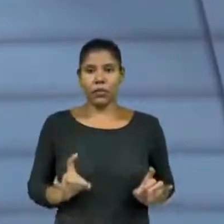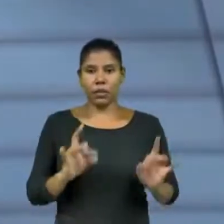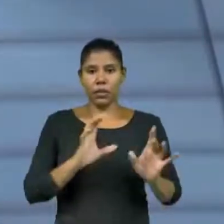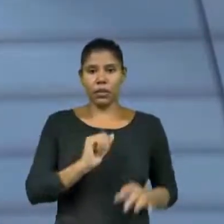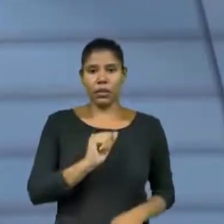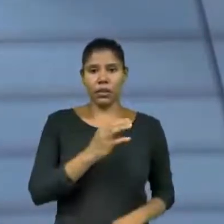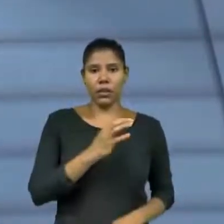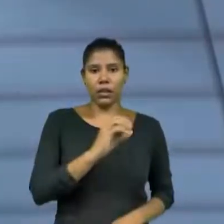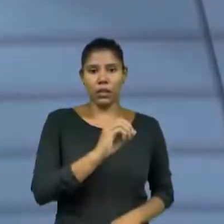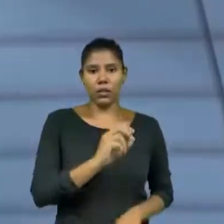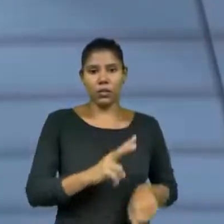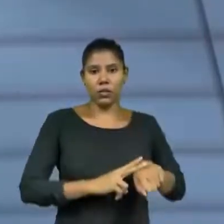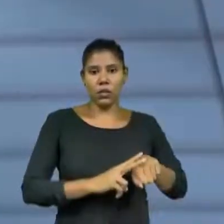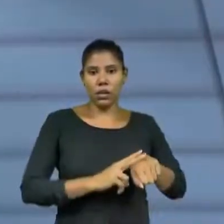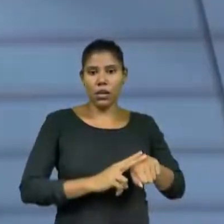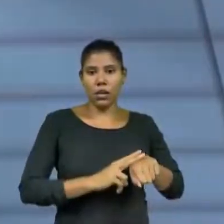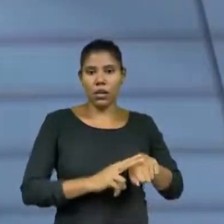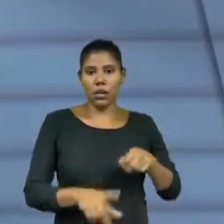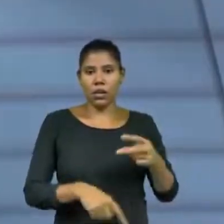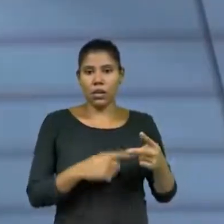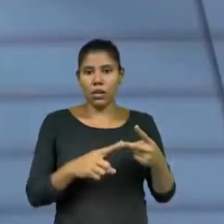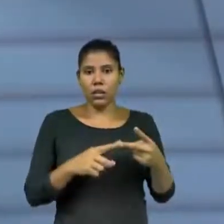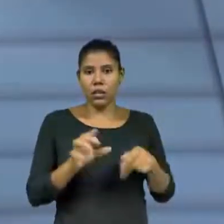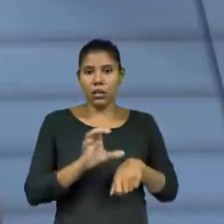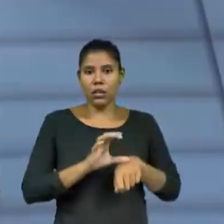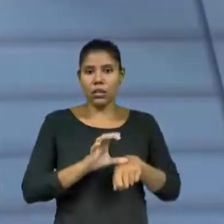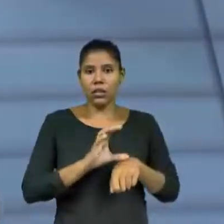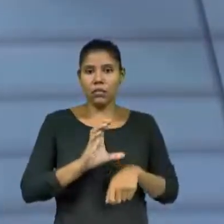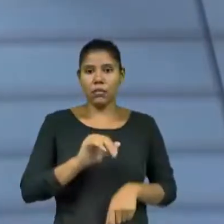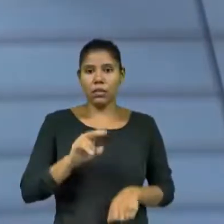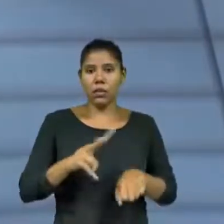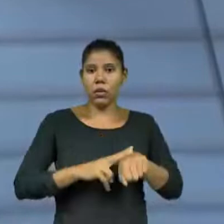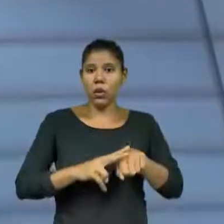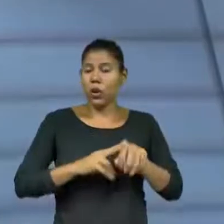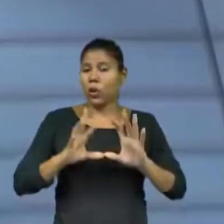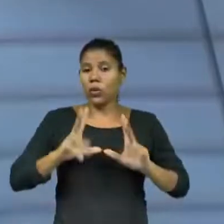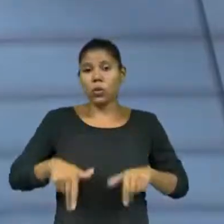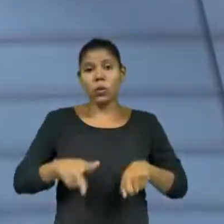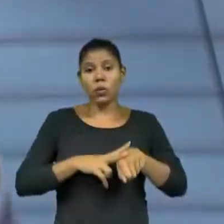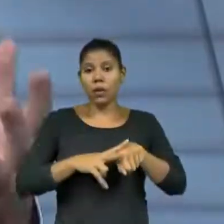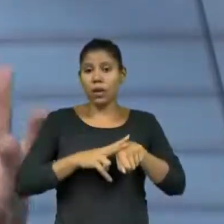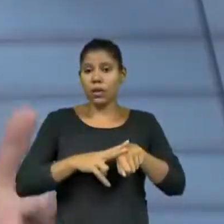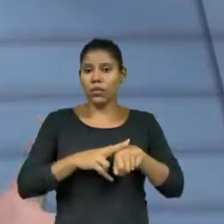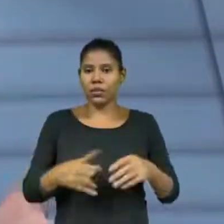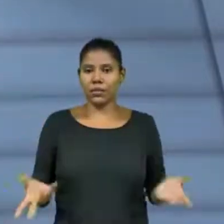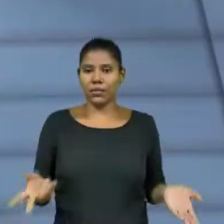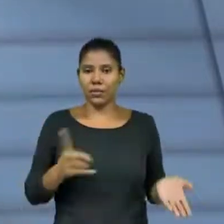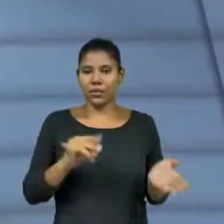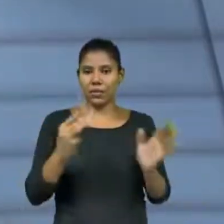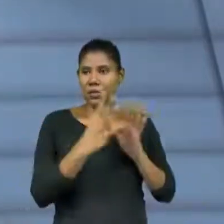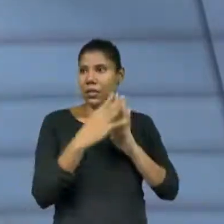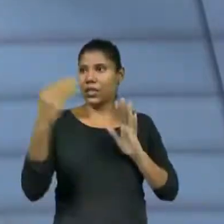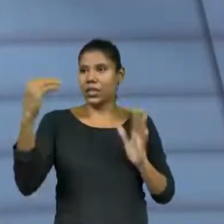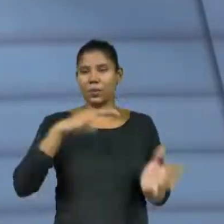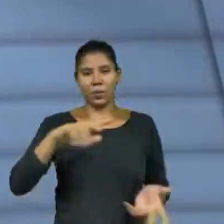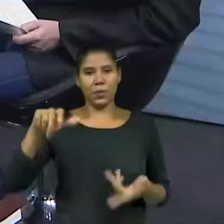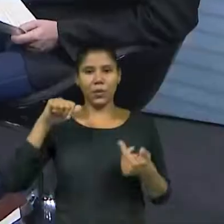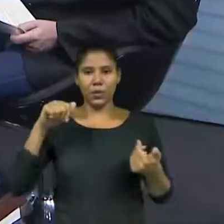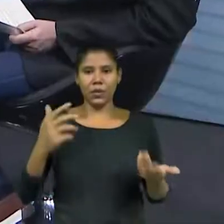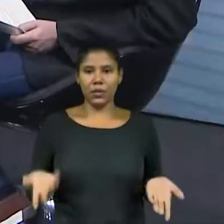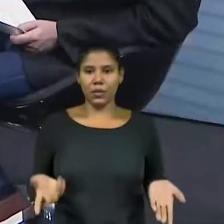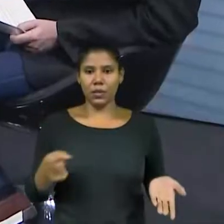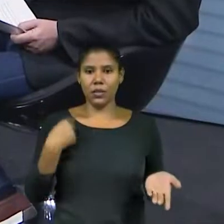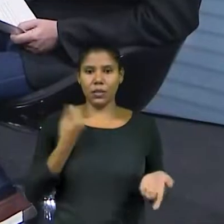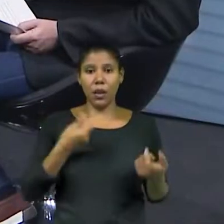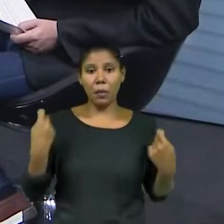verde, o cimento verde, tudo verde. Combustível de avião. Vamos ser um exemplo para o mundo, né? Porque nós precisamos de